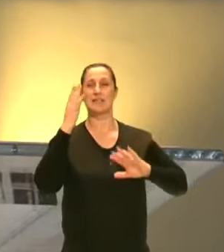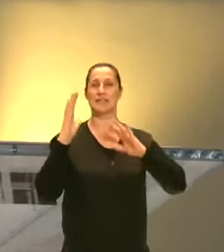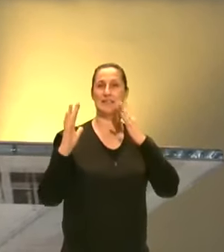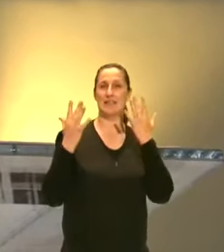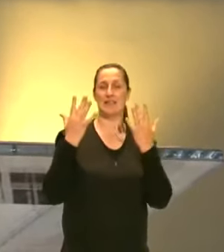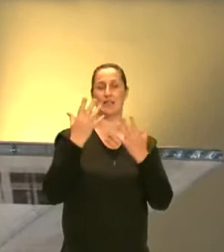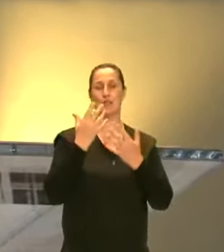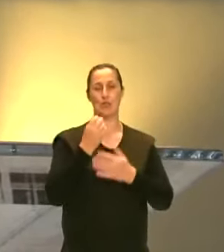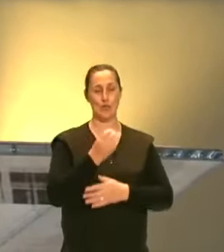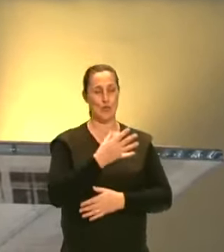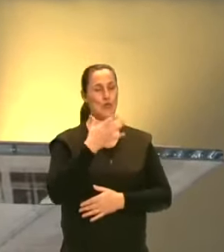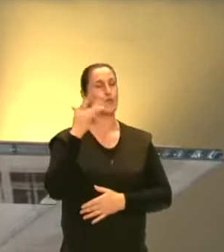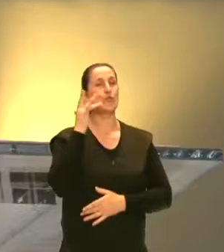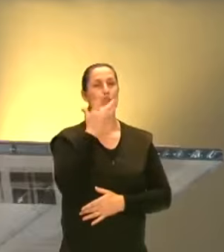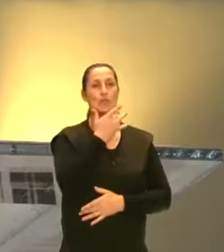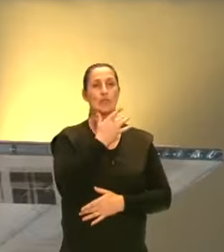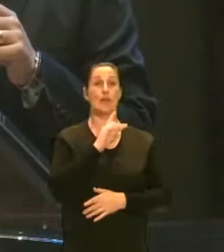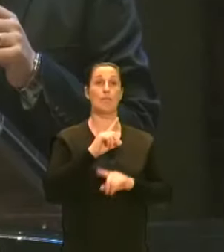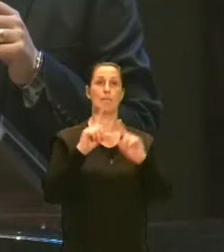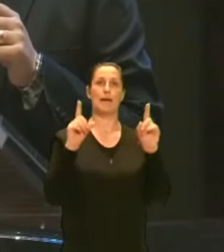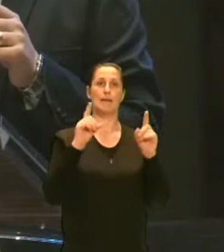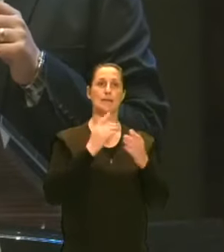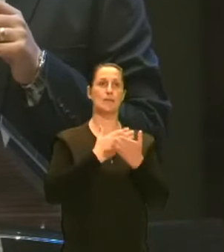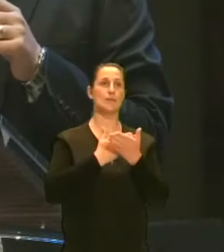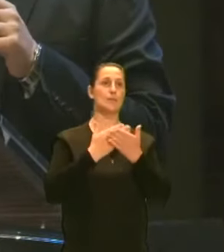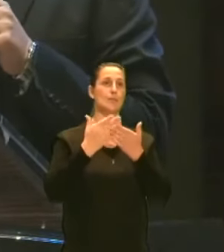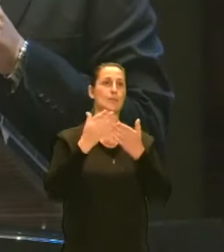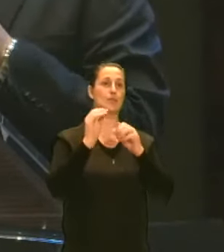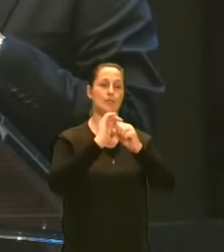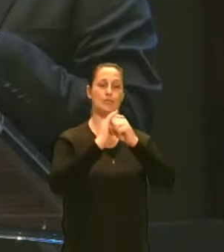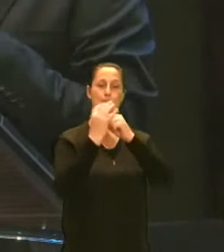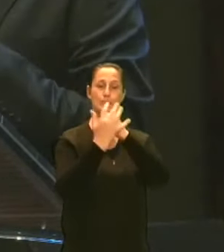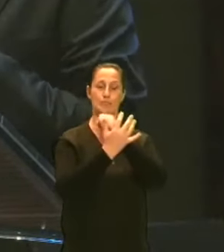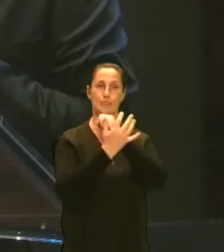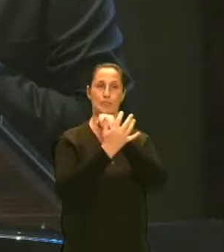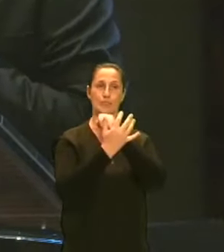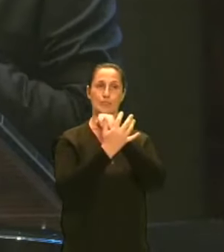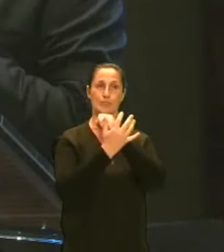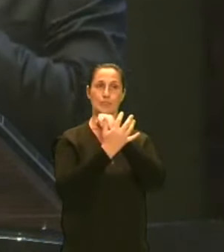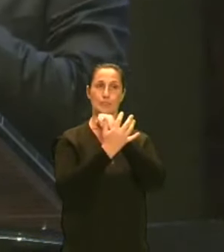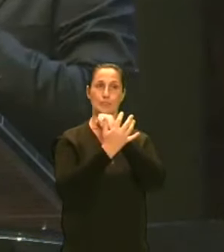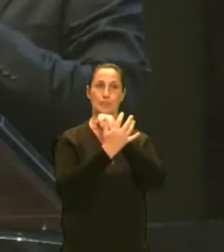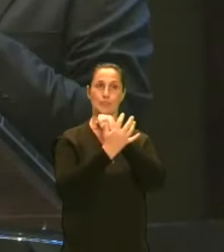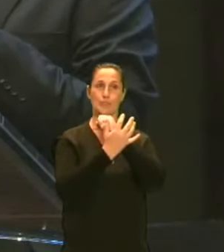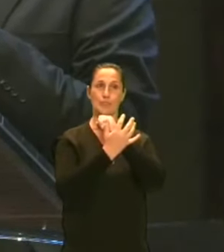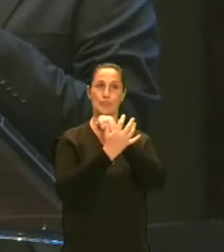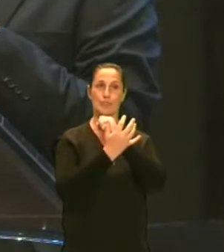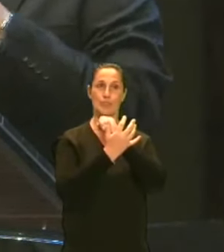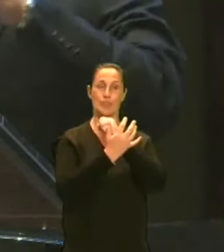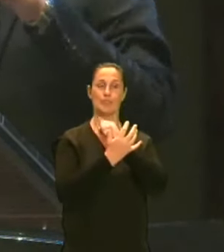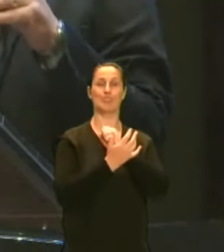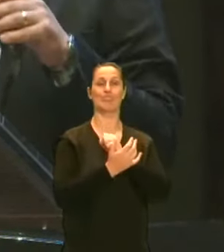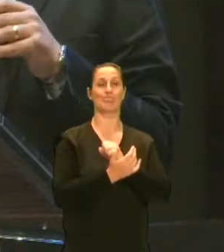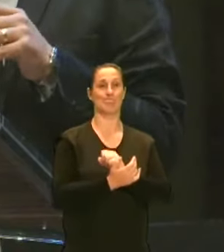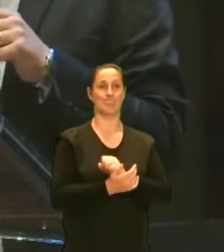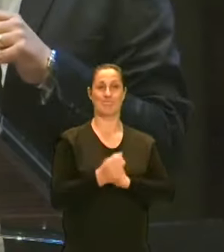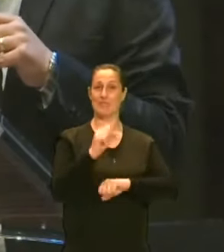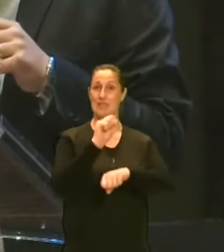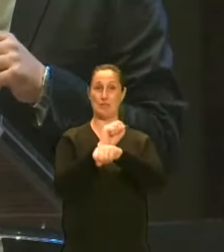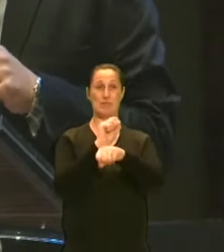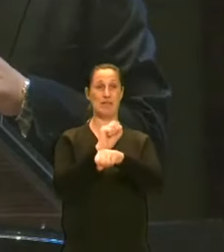gostoso. Mas de repente vem a pandemia. Vem a pandemia 1 mês depois da nossa mudança. Ninguém